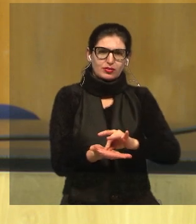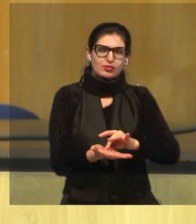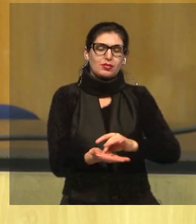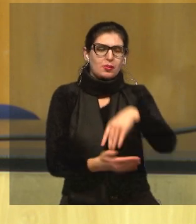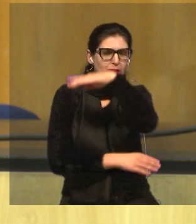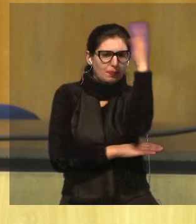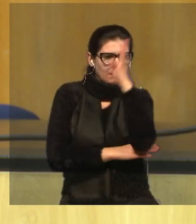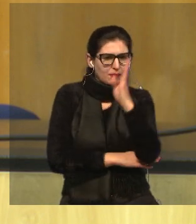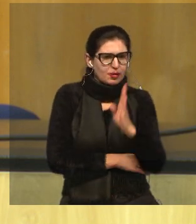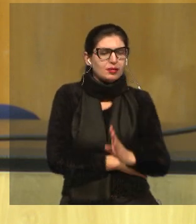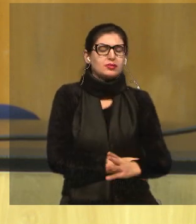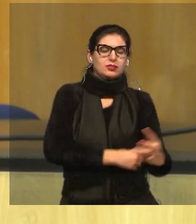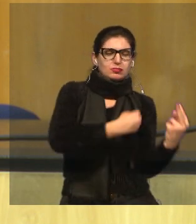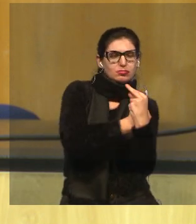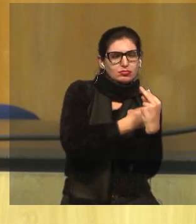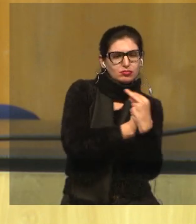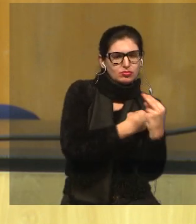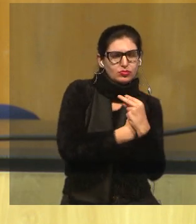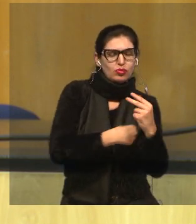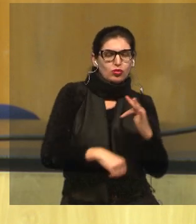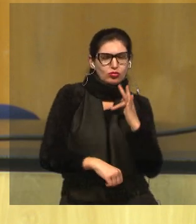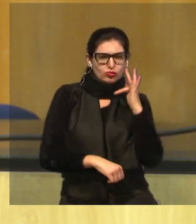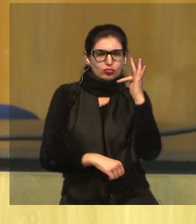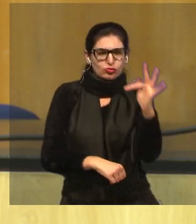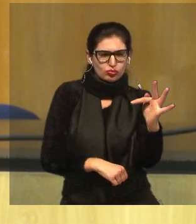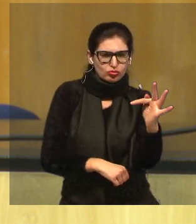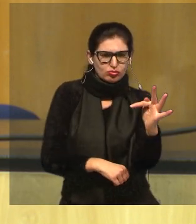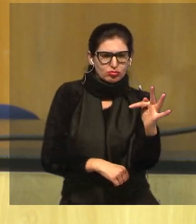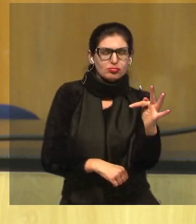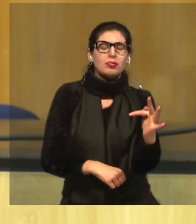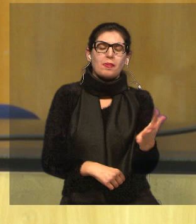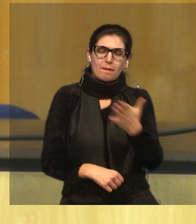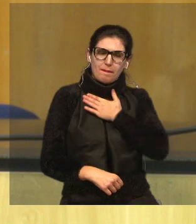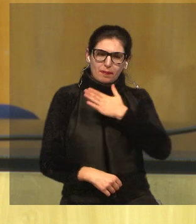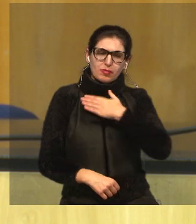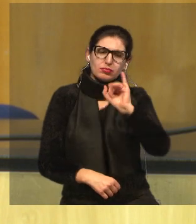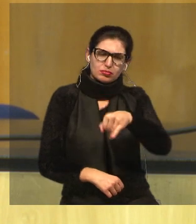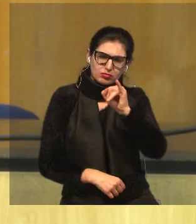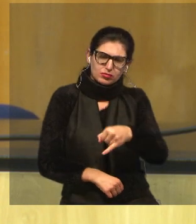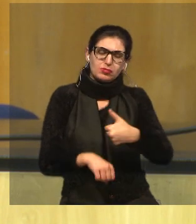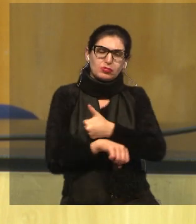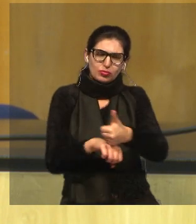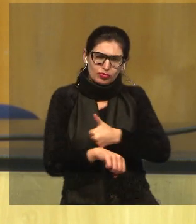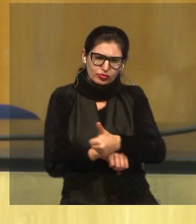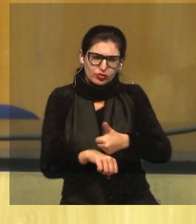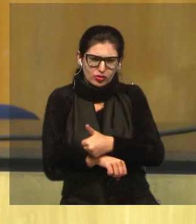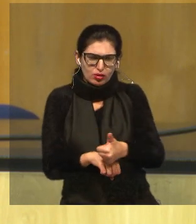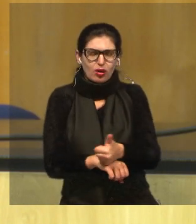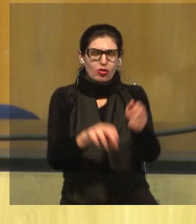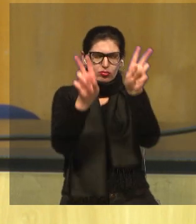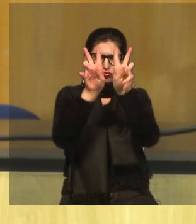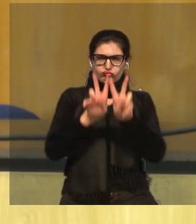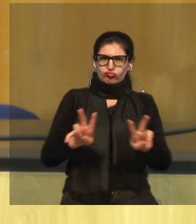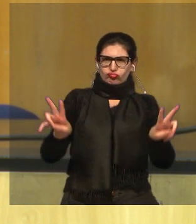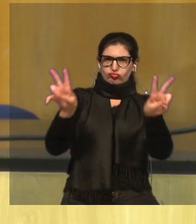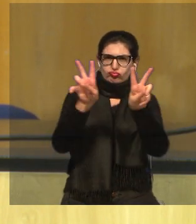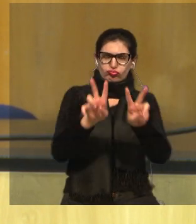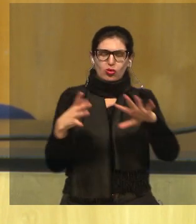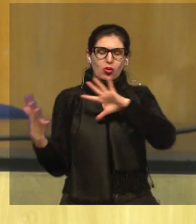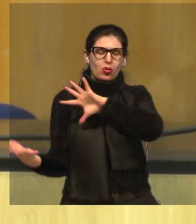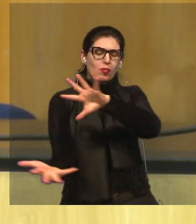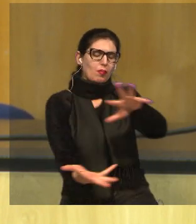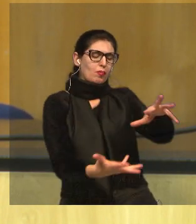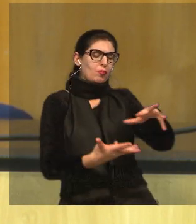que aqui era o meu futuro, que aqui existia o meu olhar para o que o mundo